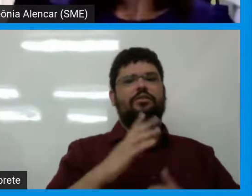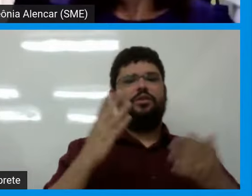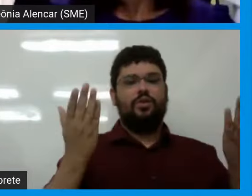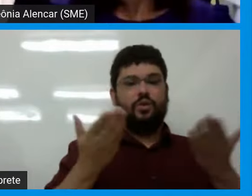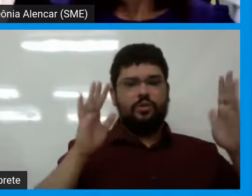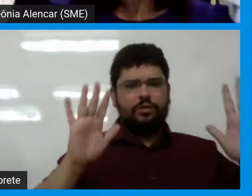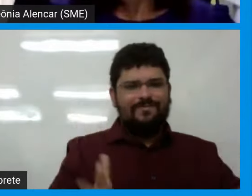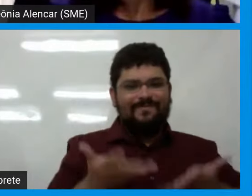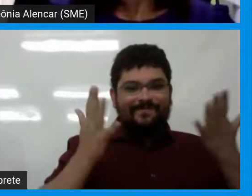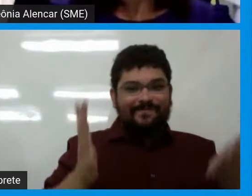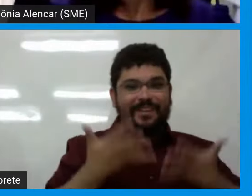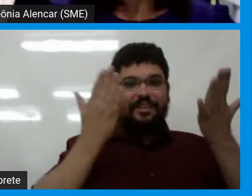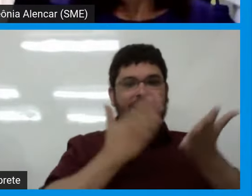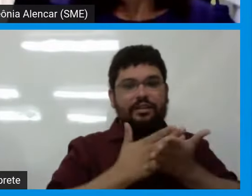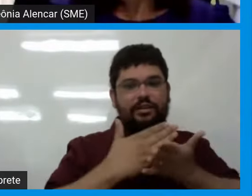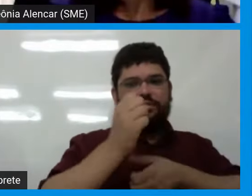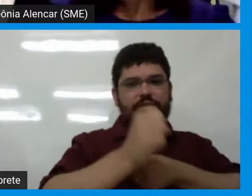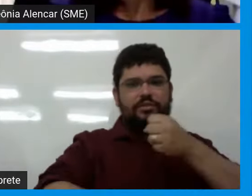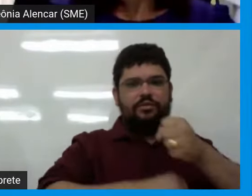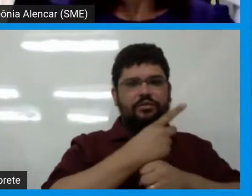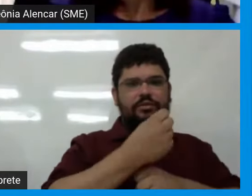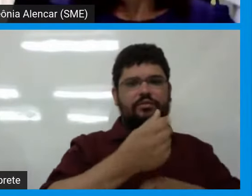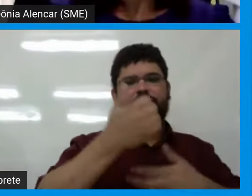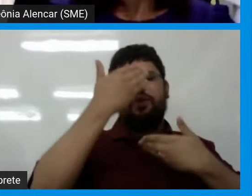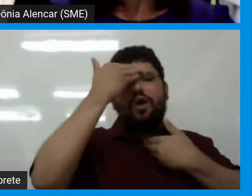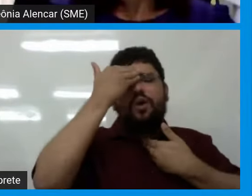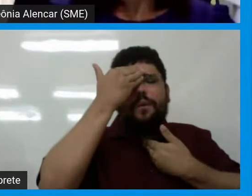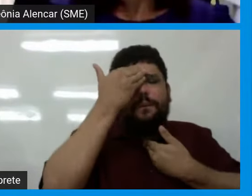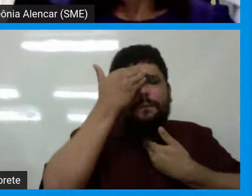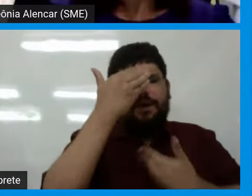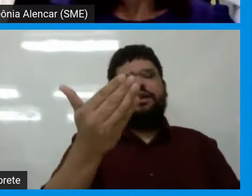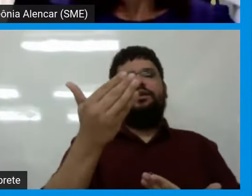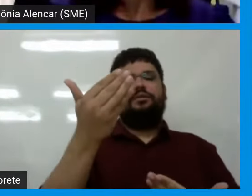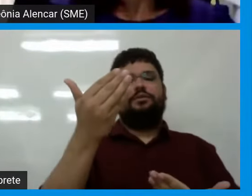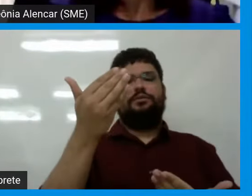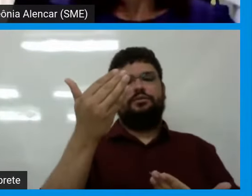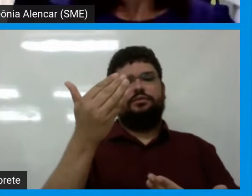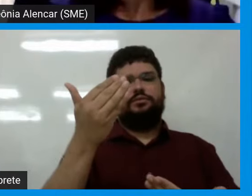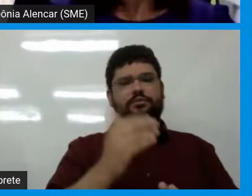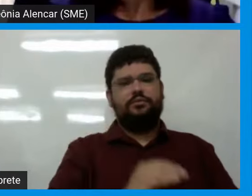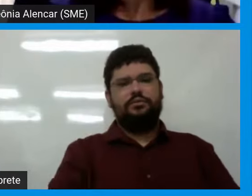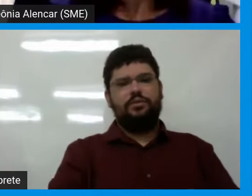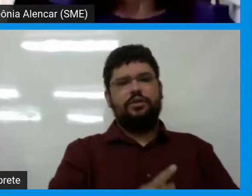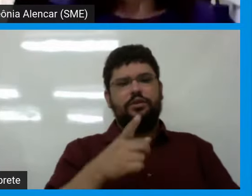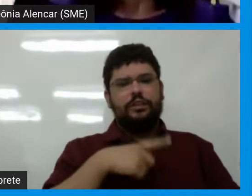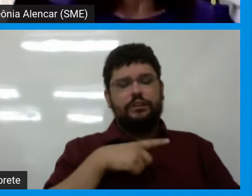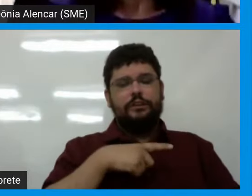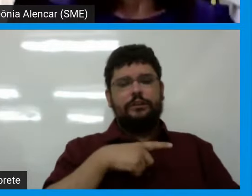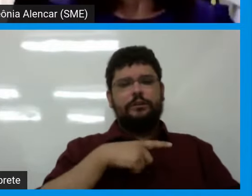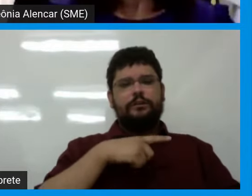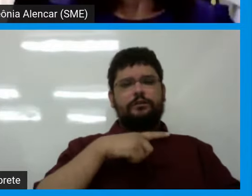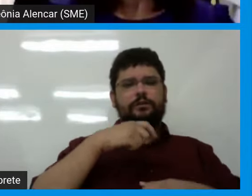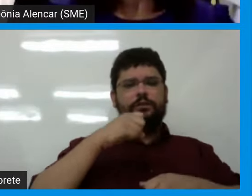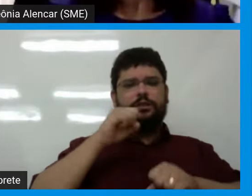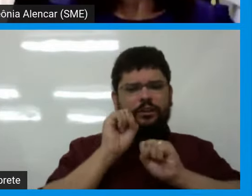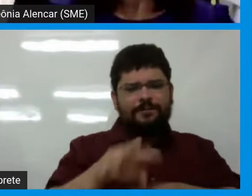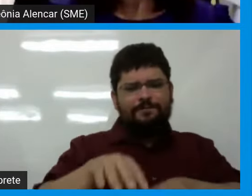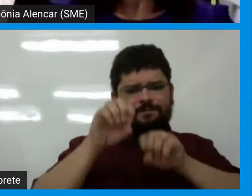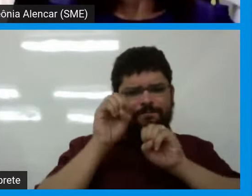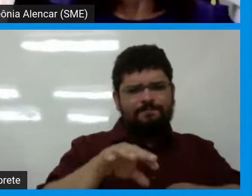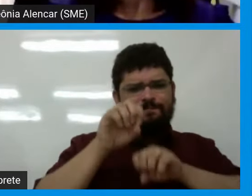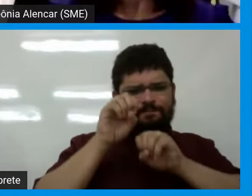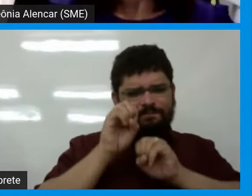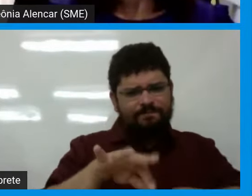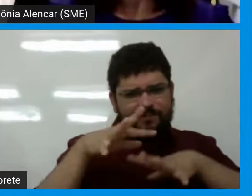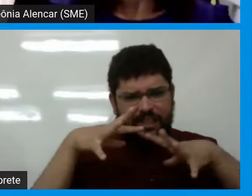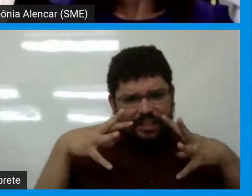2021. Então, meu reconhecimento, muitíssimo obrigado, né, por desempenharem esse papel de forma tão brilhante, de